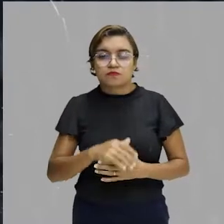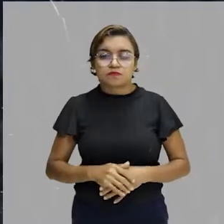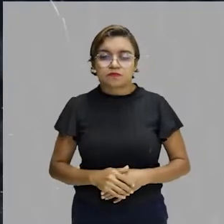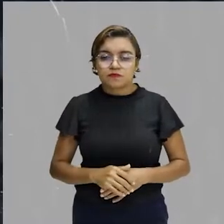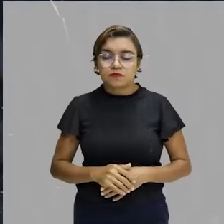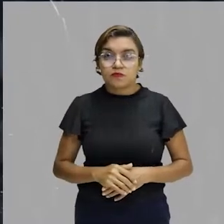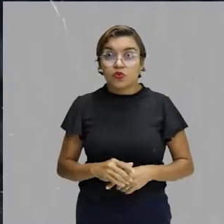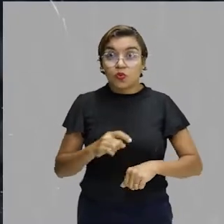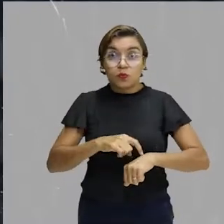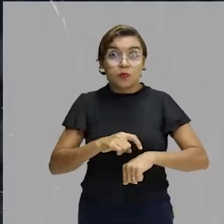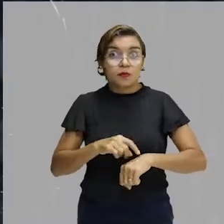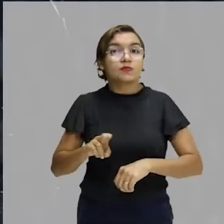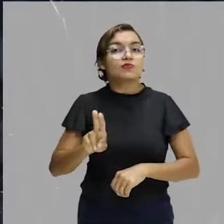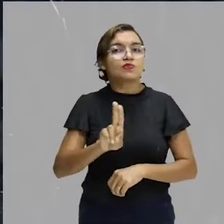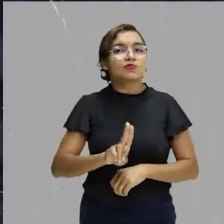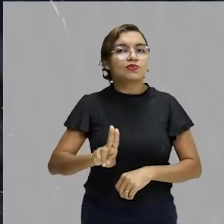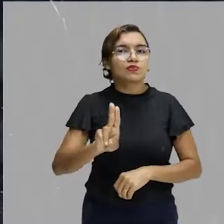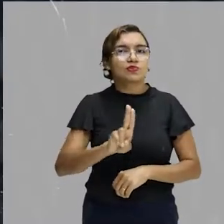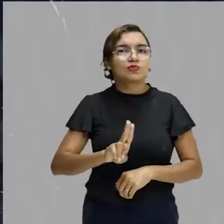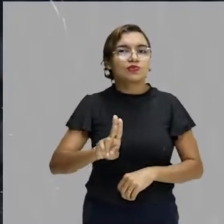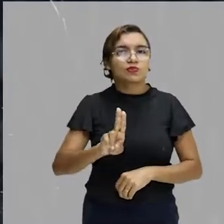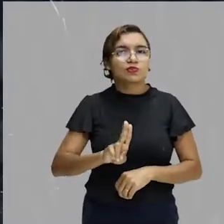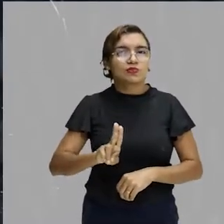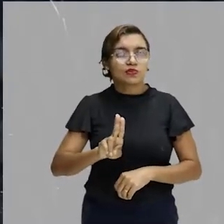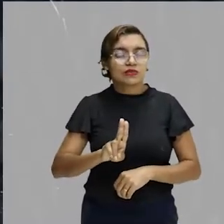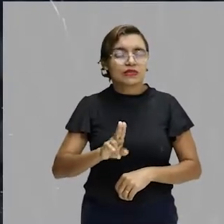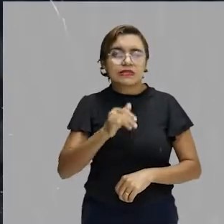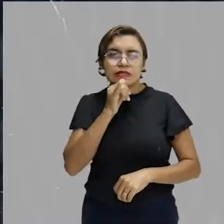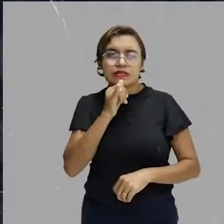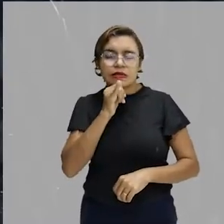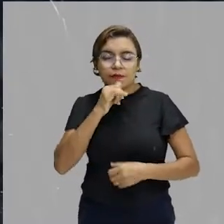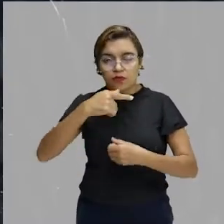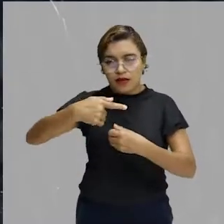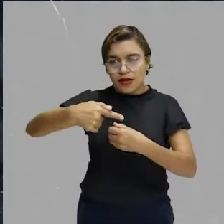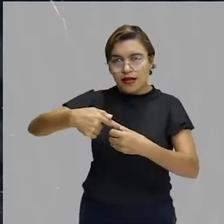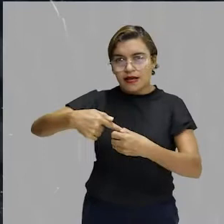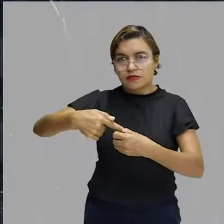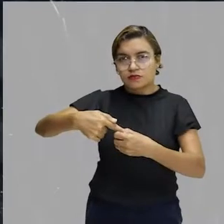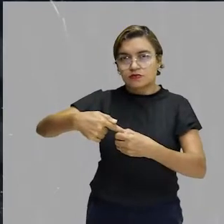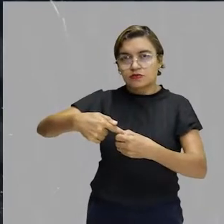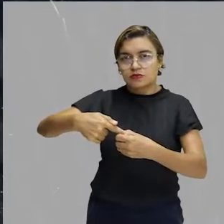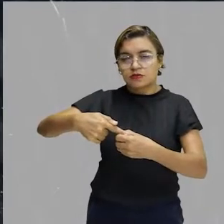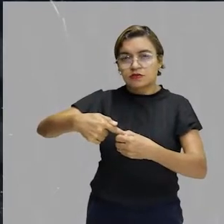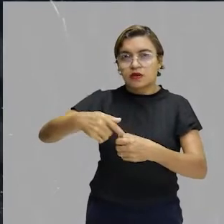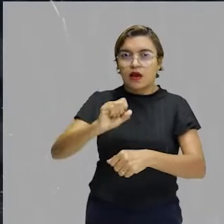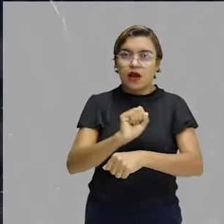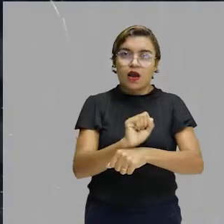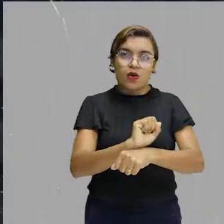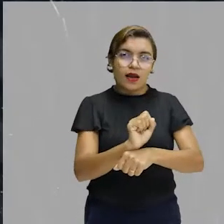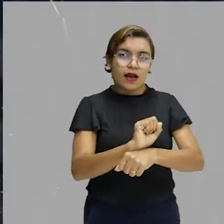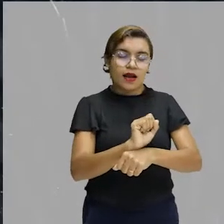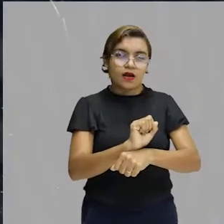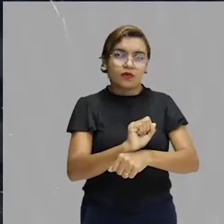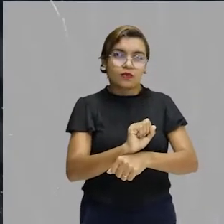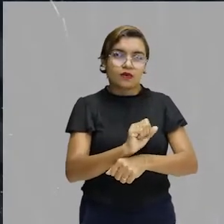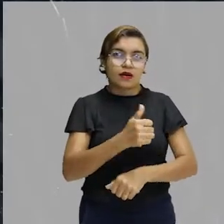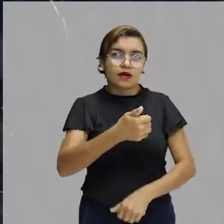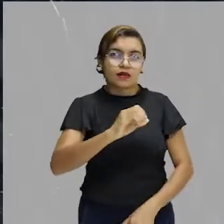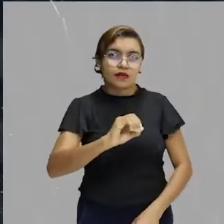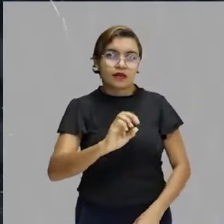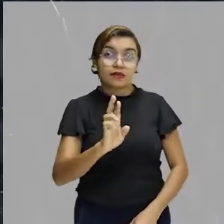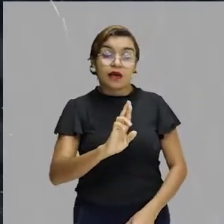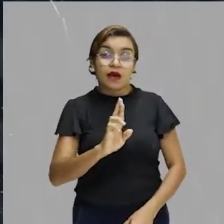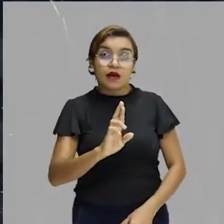sua utilização, tá? Vamos pegar o exemplo prático, a gasolina. Botei no carro, né? Botei R$ 10, pô, acelerei o carro,